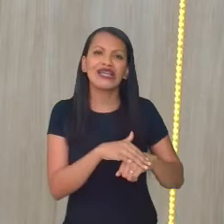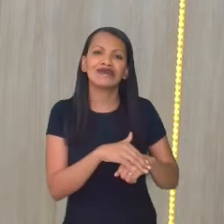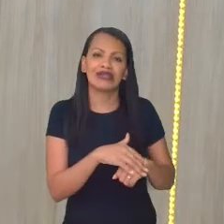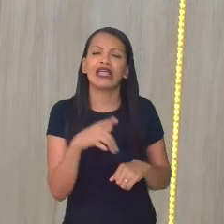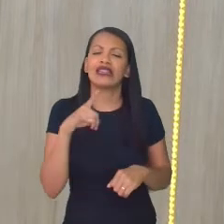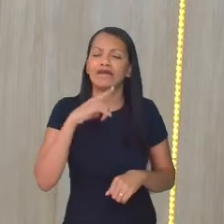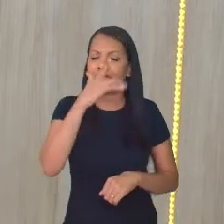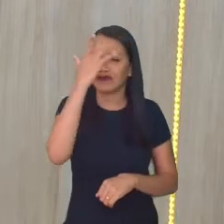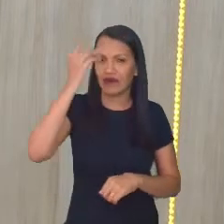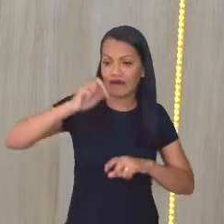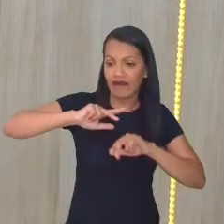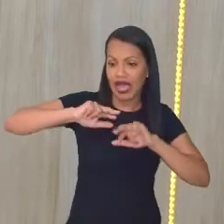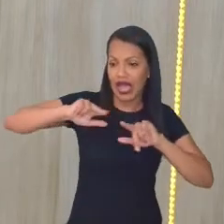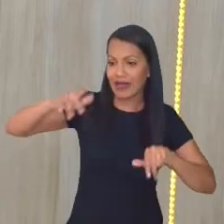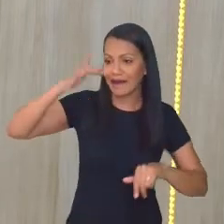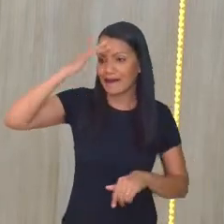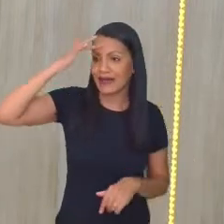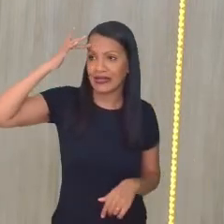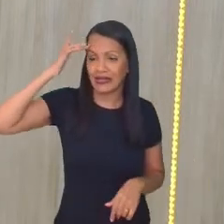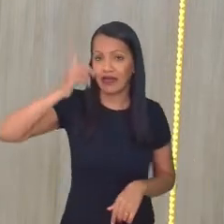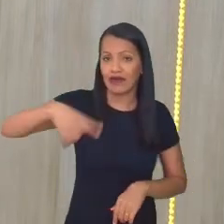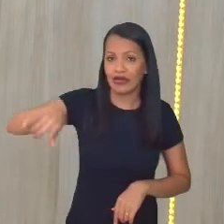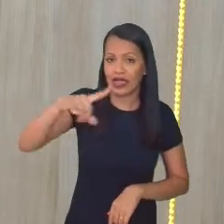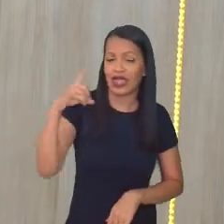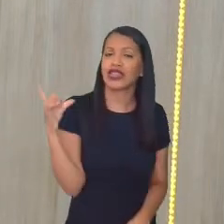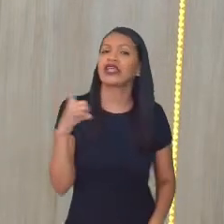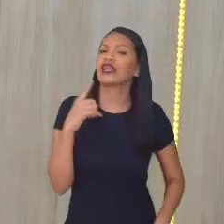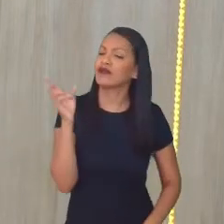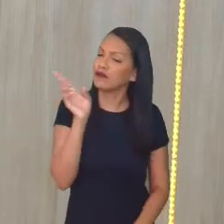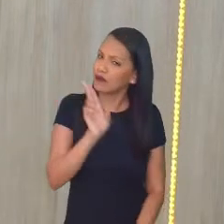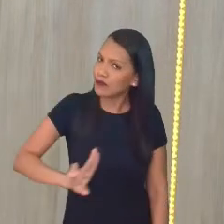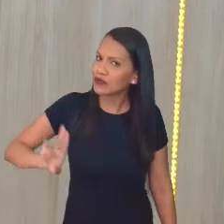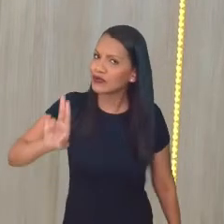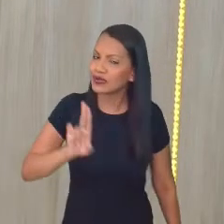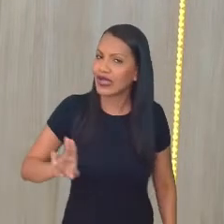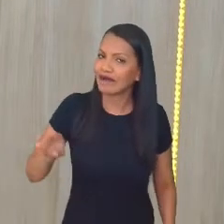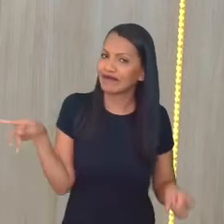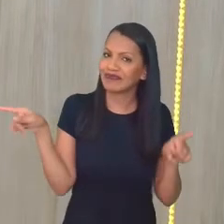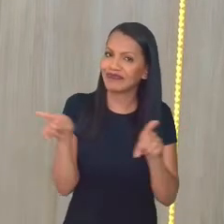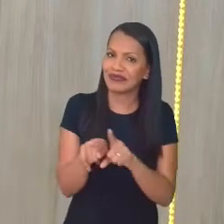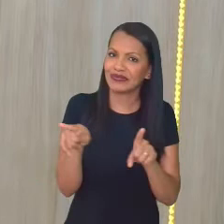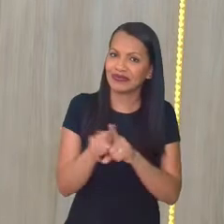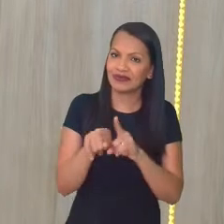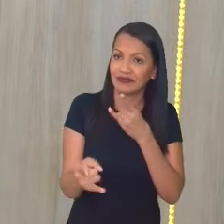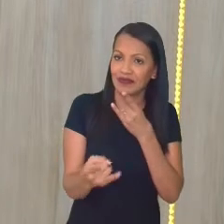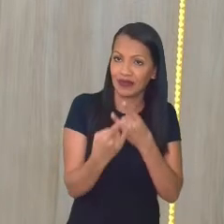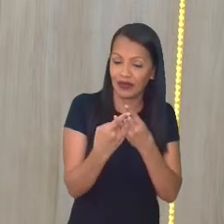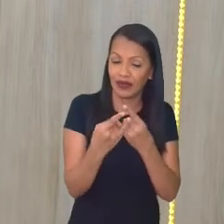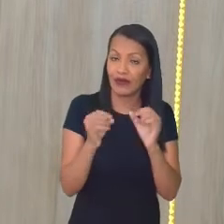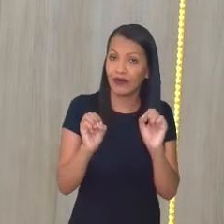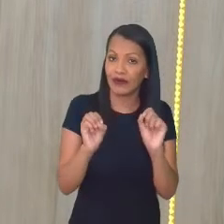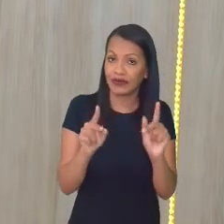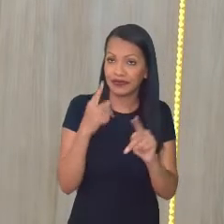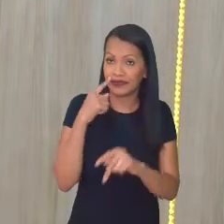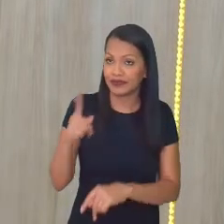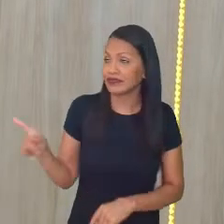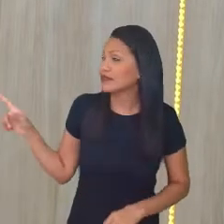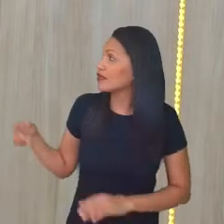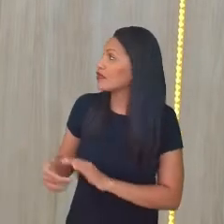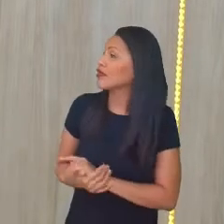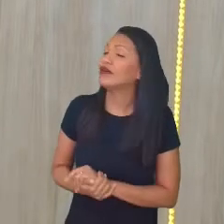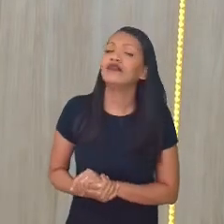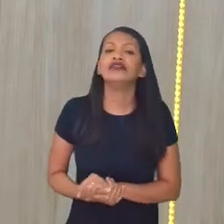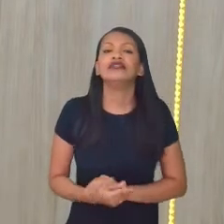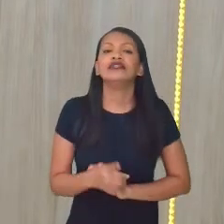parceiros, né? Isso aí você vai ter que usar realmente também o preservativo. E aí o DIU de